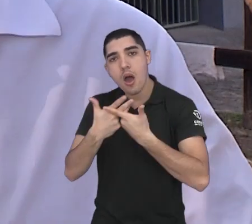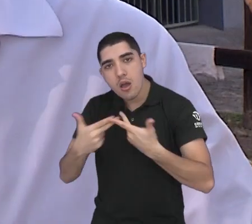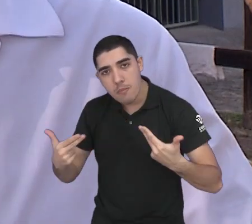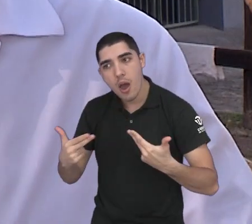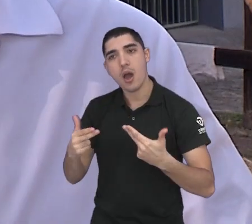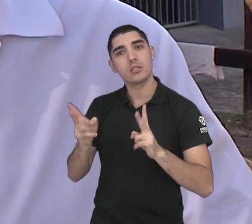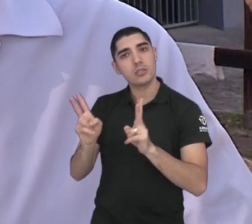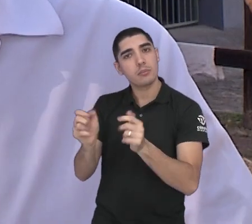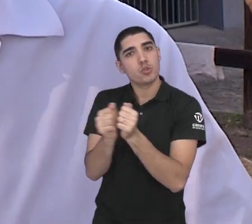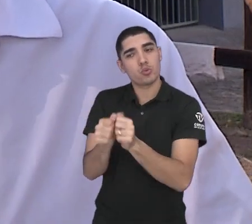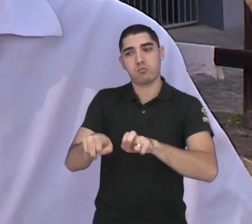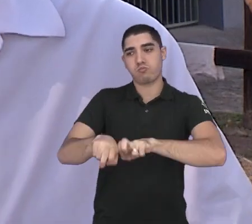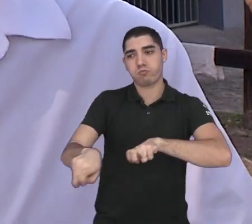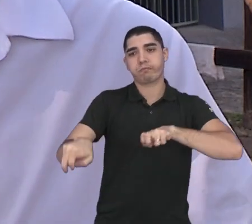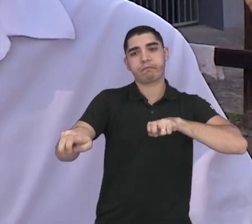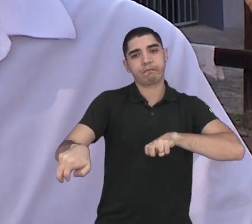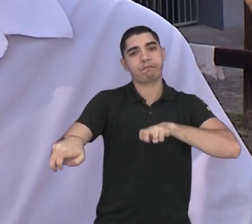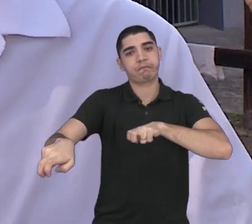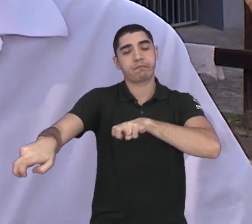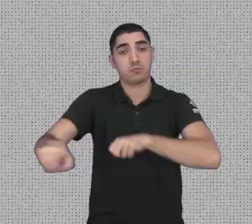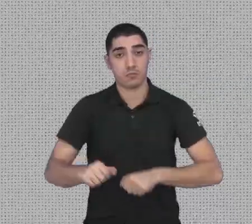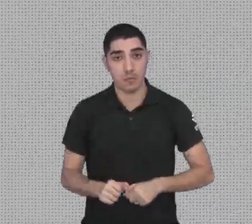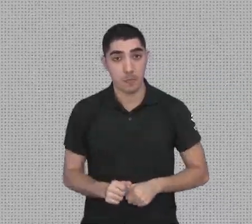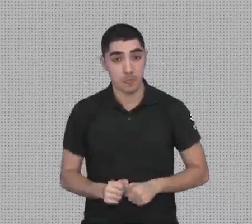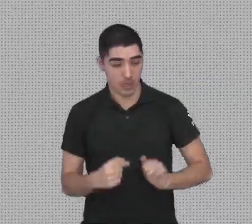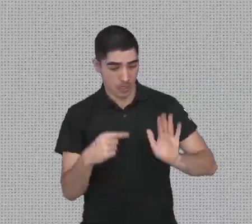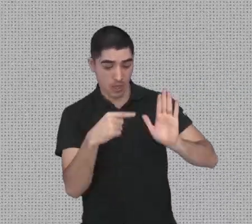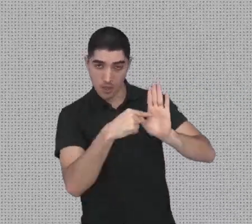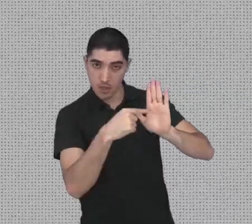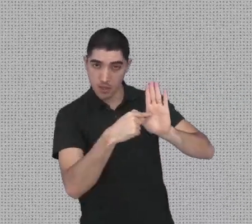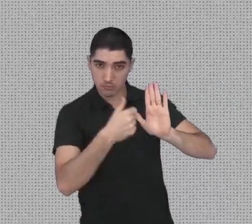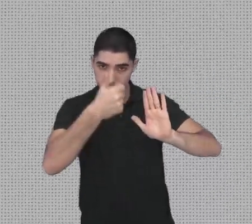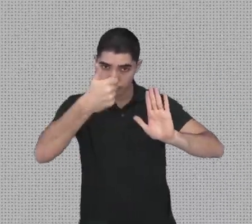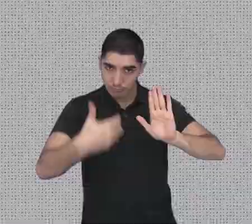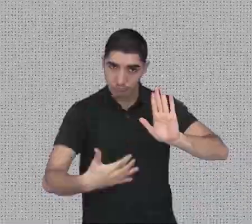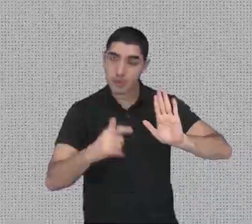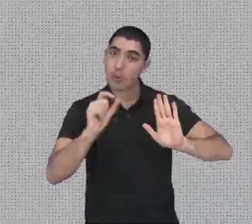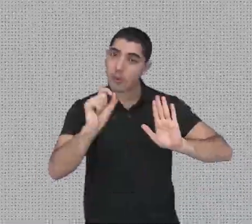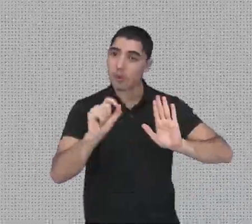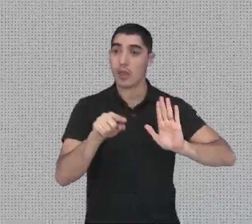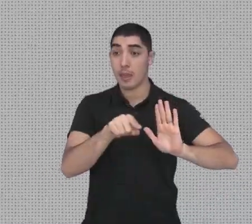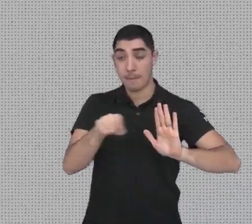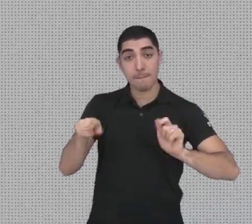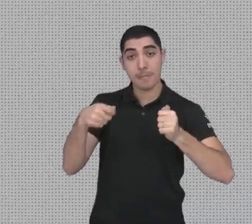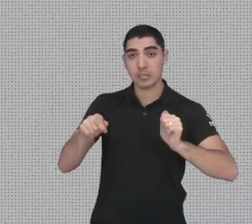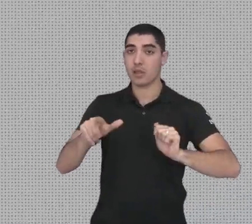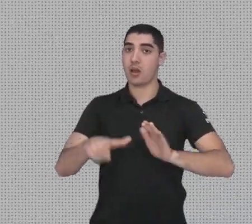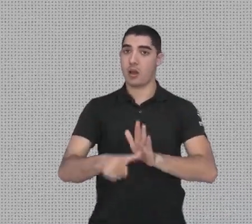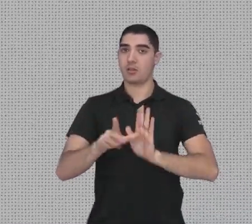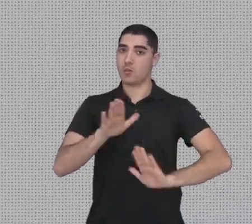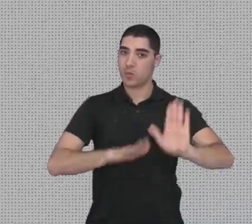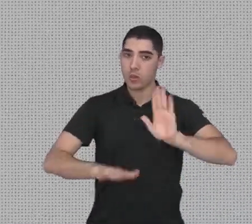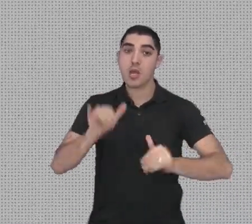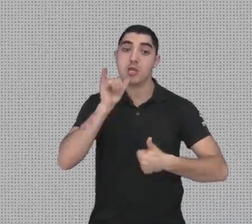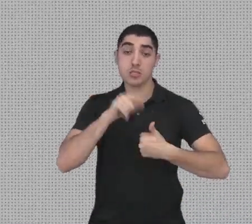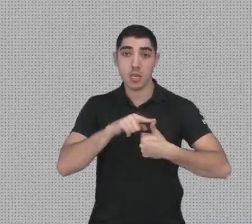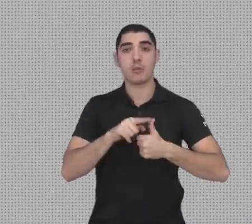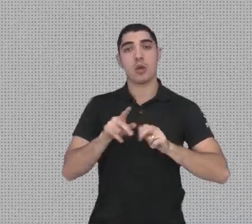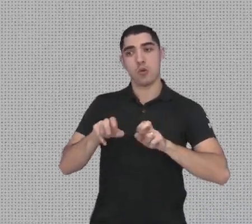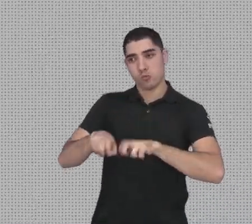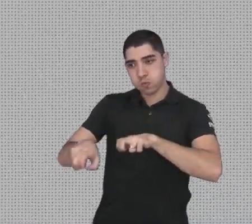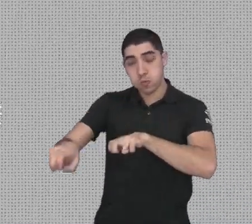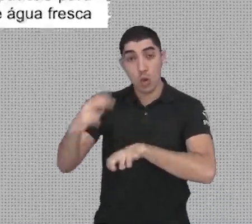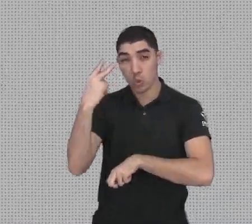seus animais que participam junto com ele. A matéria lista alguns cuidados básicos que devem ser tomados pelos